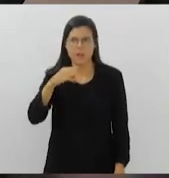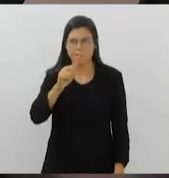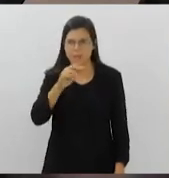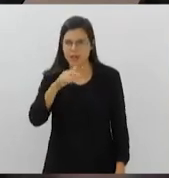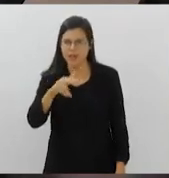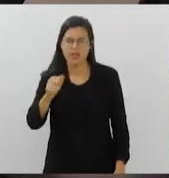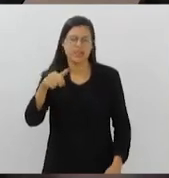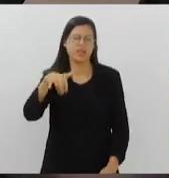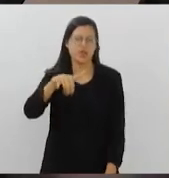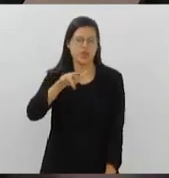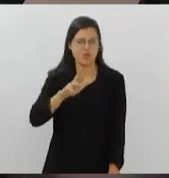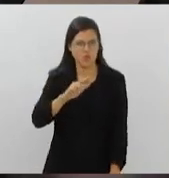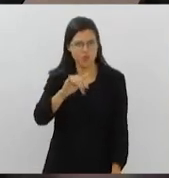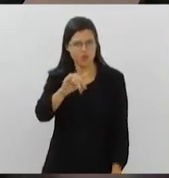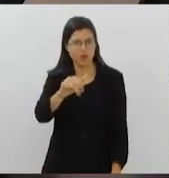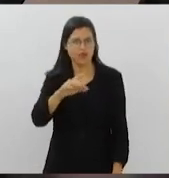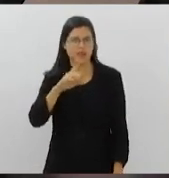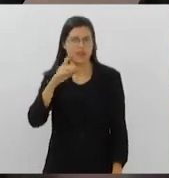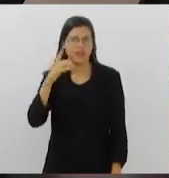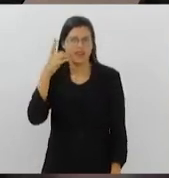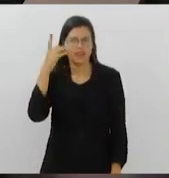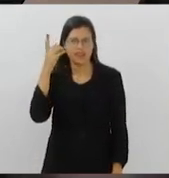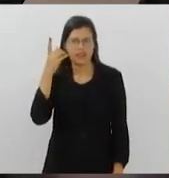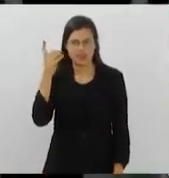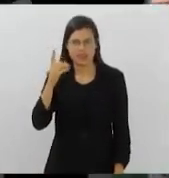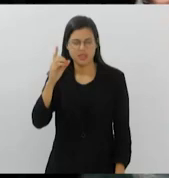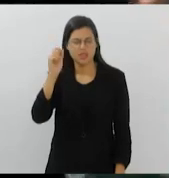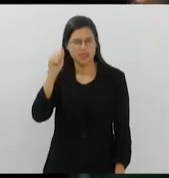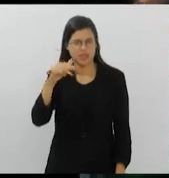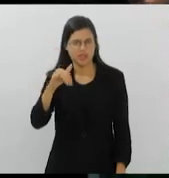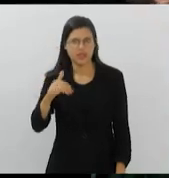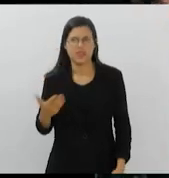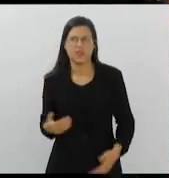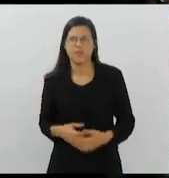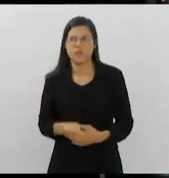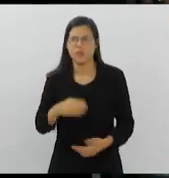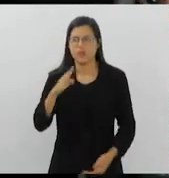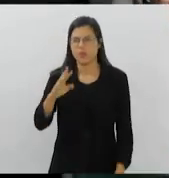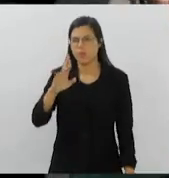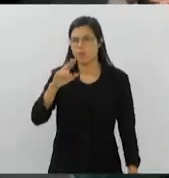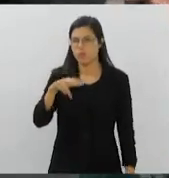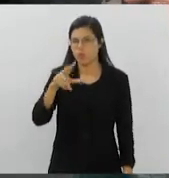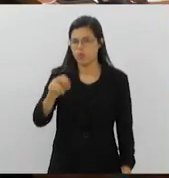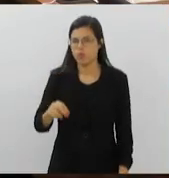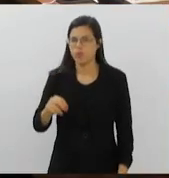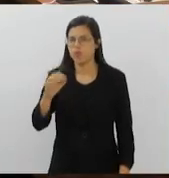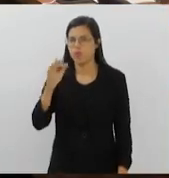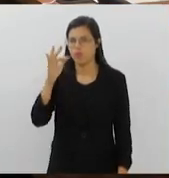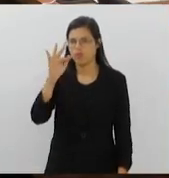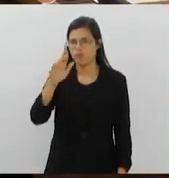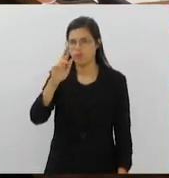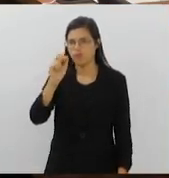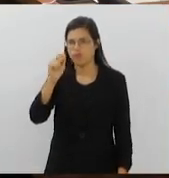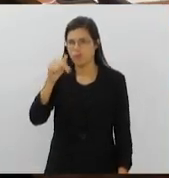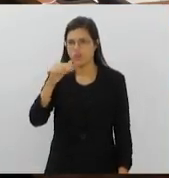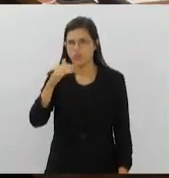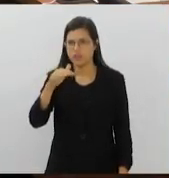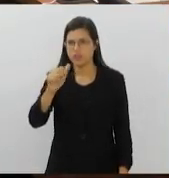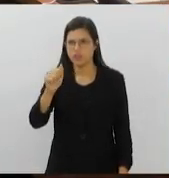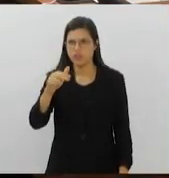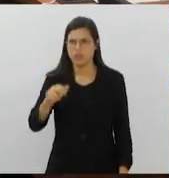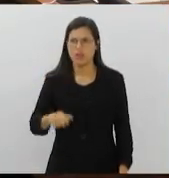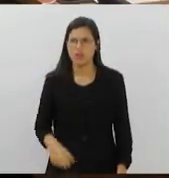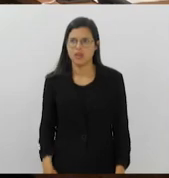Dani Monteiro, nosso Luiz Paulo, Bruno Boreto, Franciane, TJ,